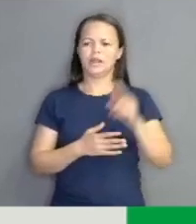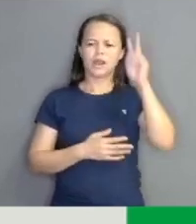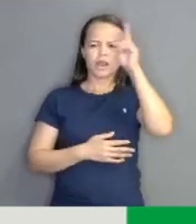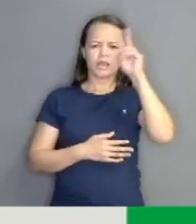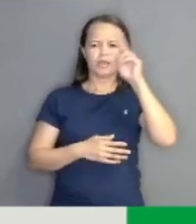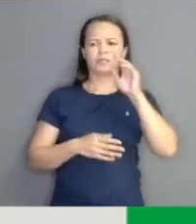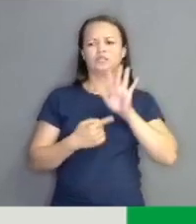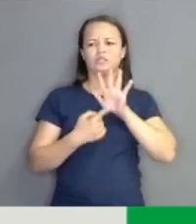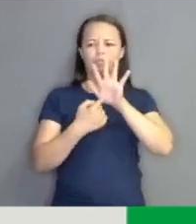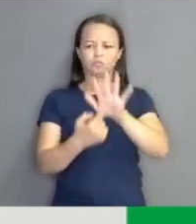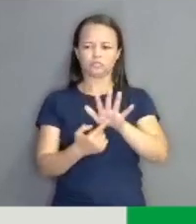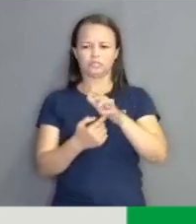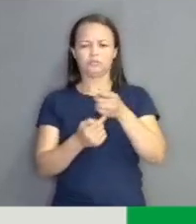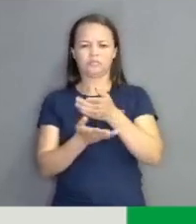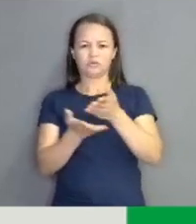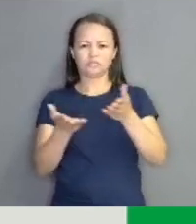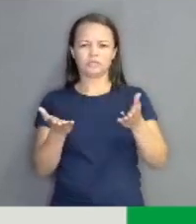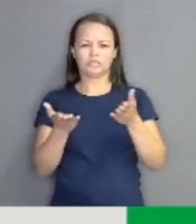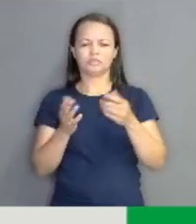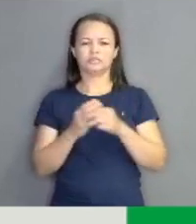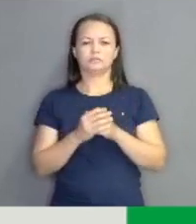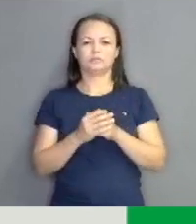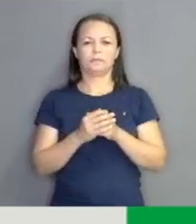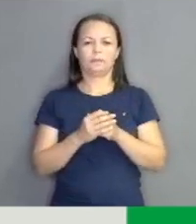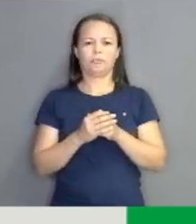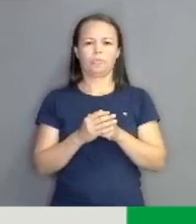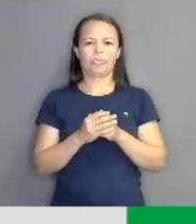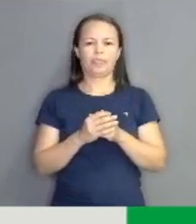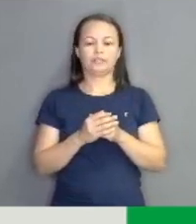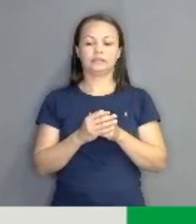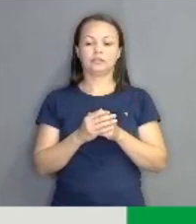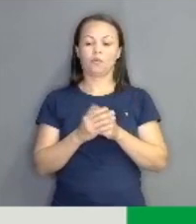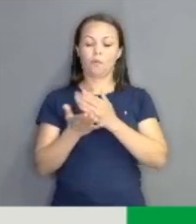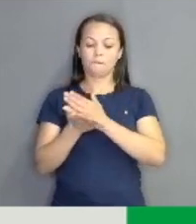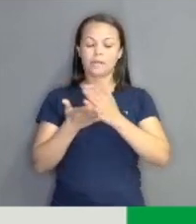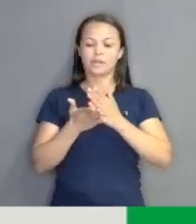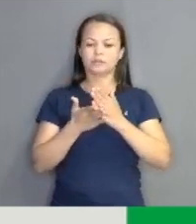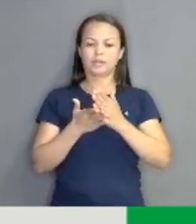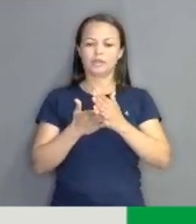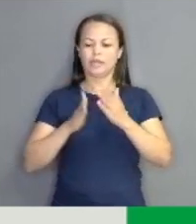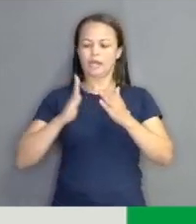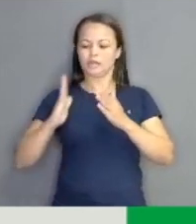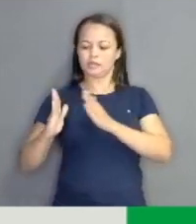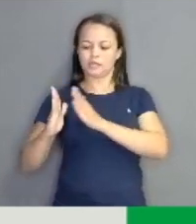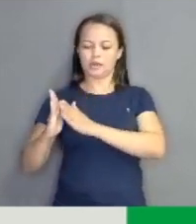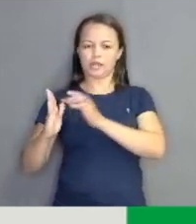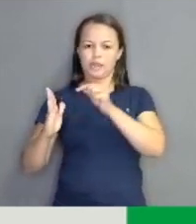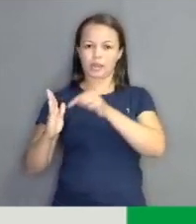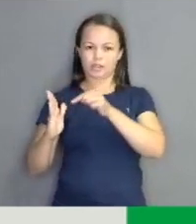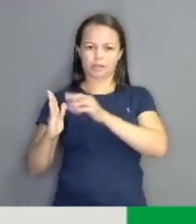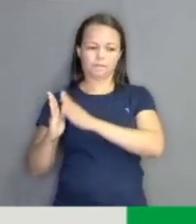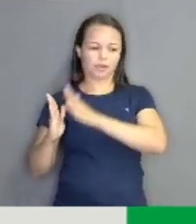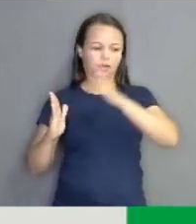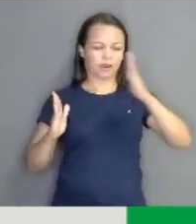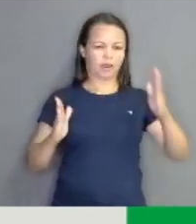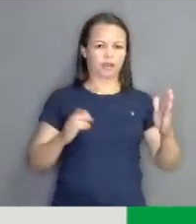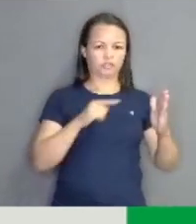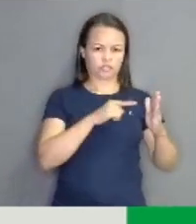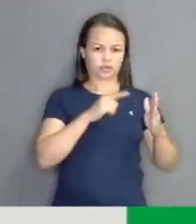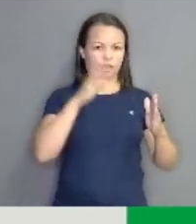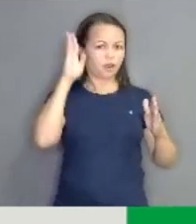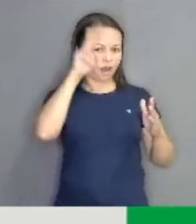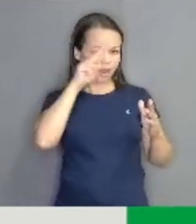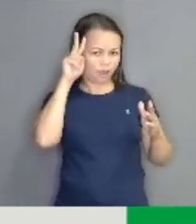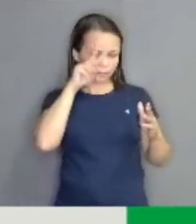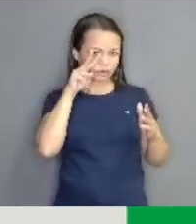formar um número, a gente sempre começa da direita para a esquerda. Lembra? Fica mais fácil pelas